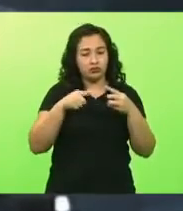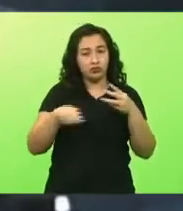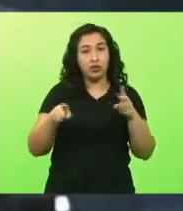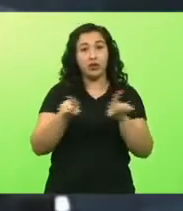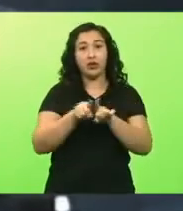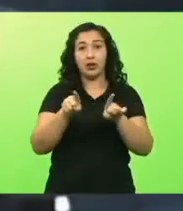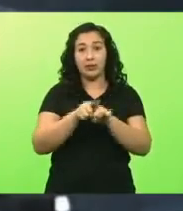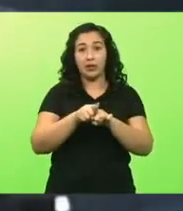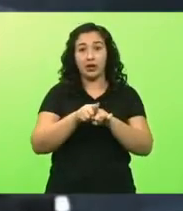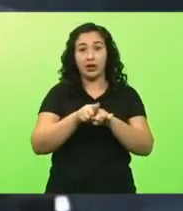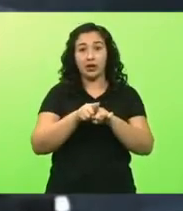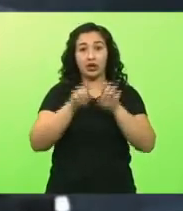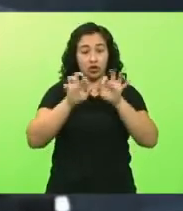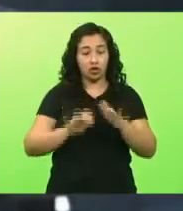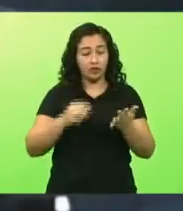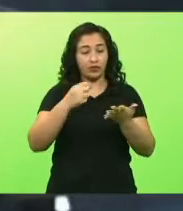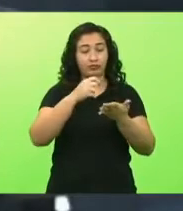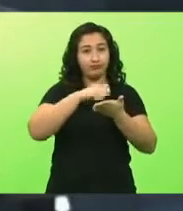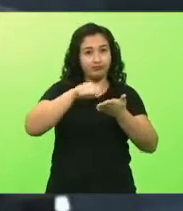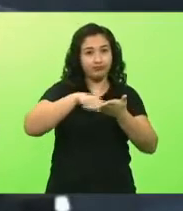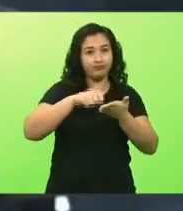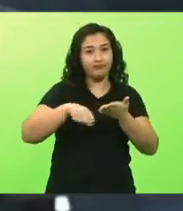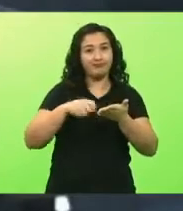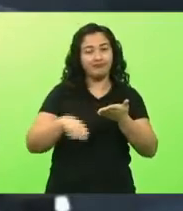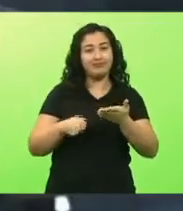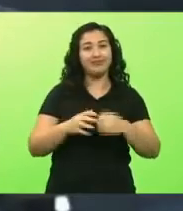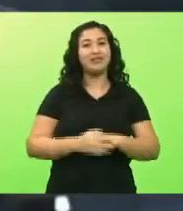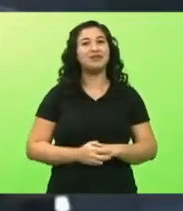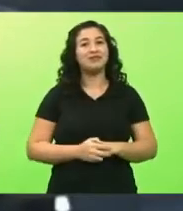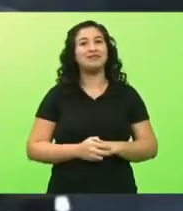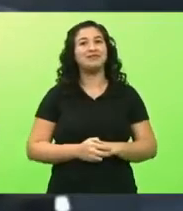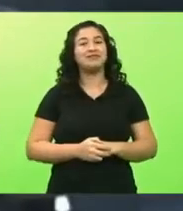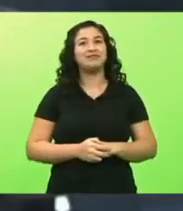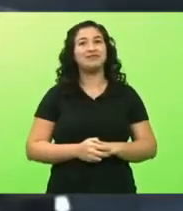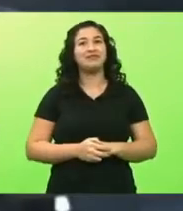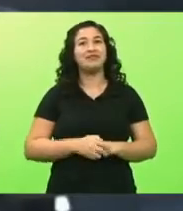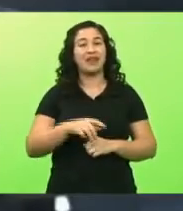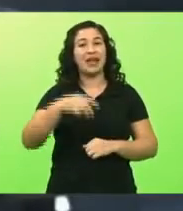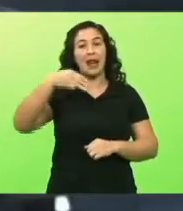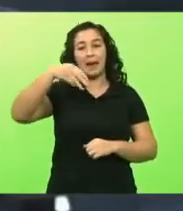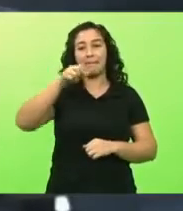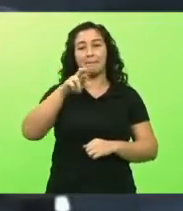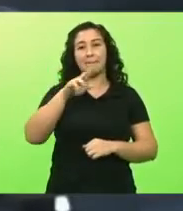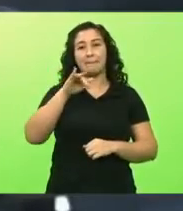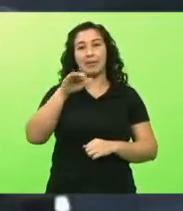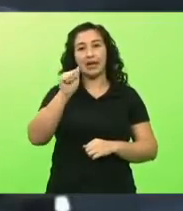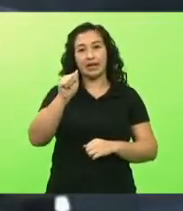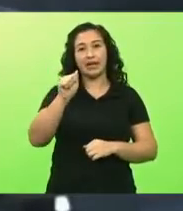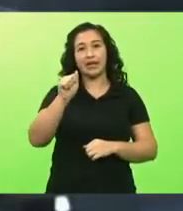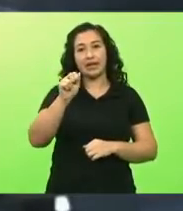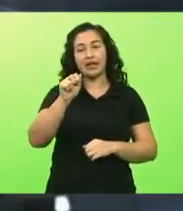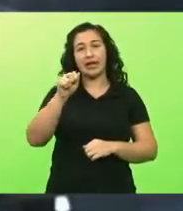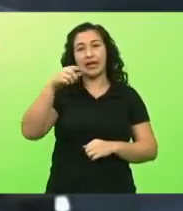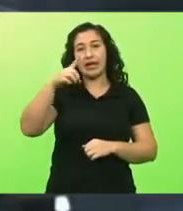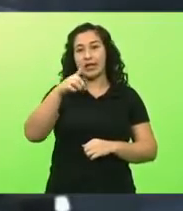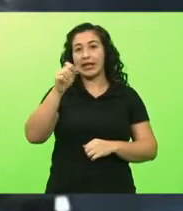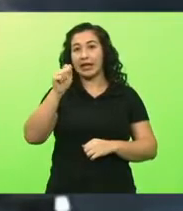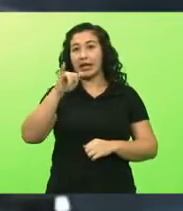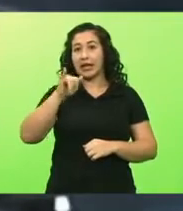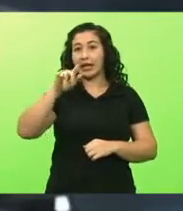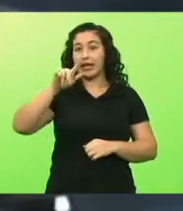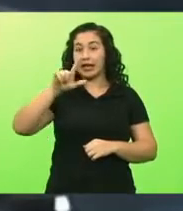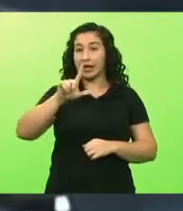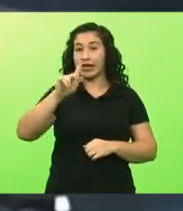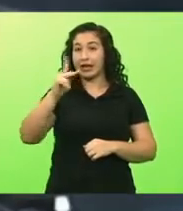de Ideias, que assinou com o pseudônimo de Maria da Ilha. O Brasil em que Antonieta se